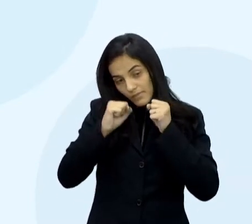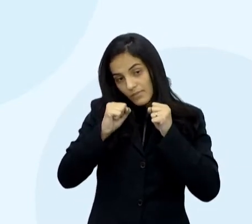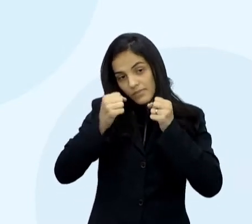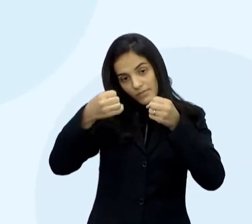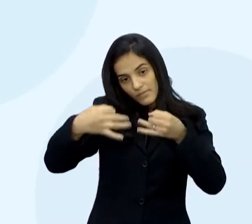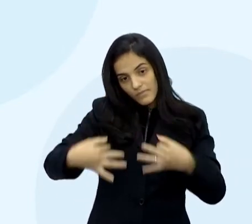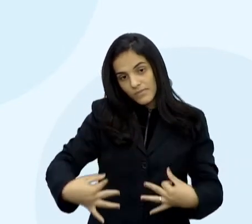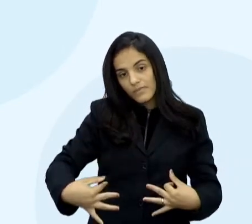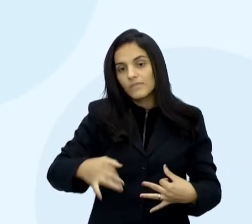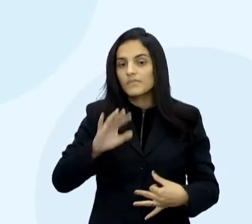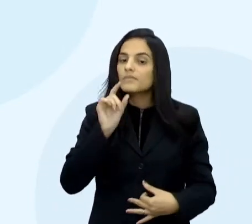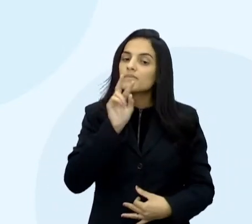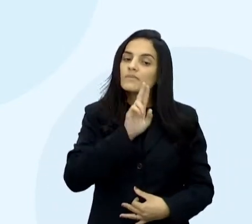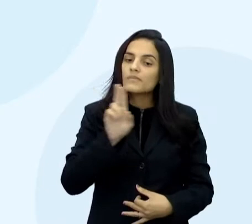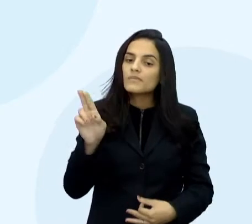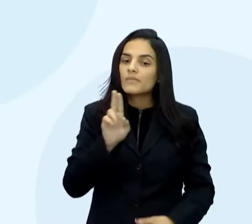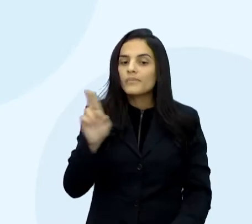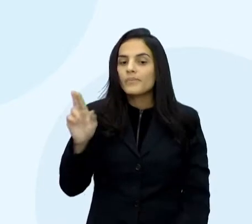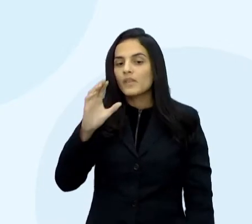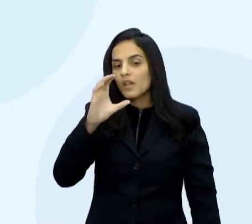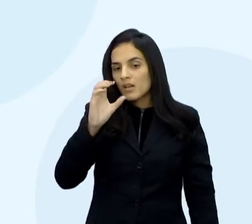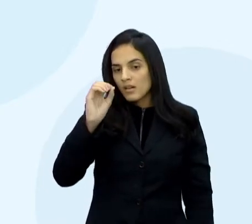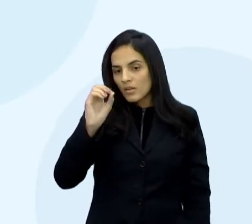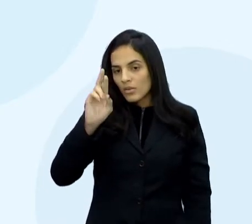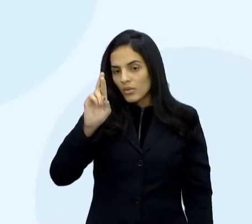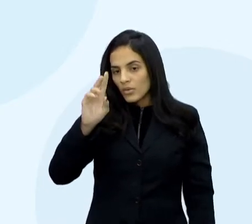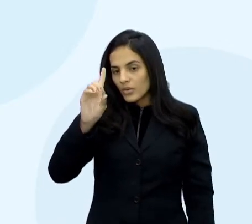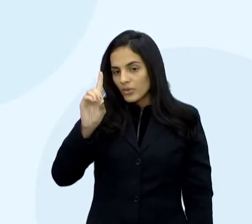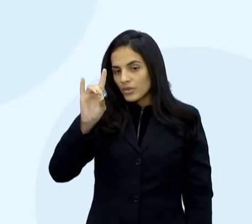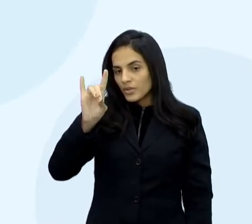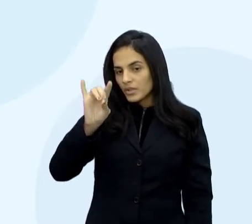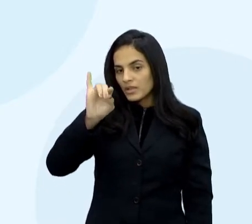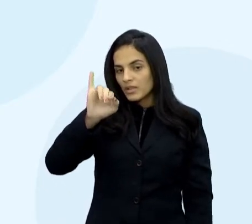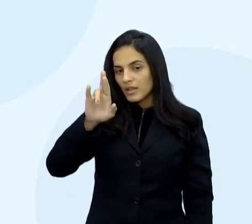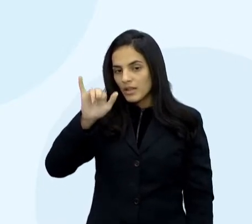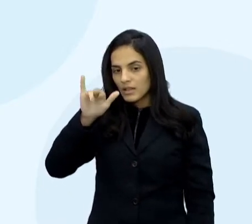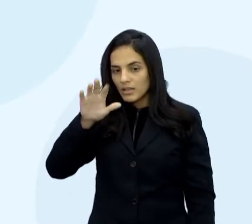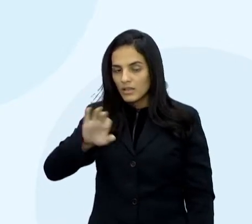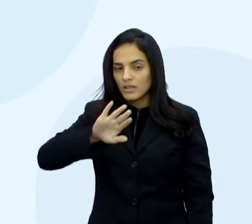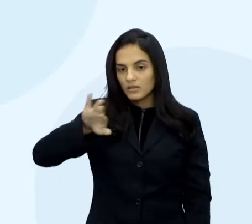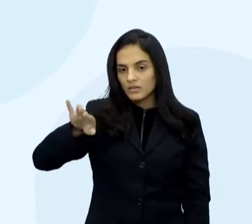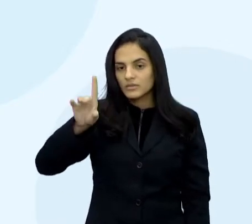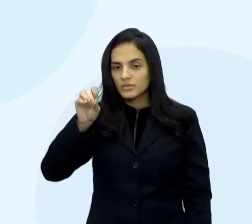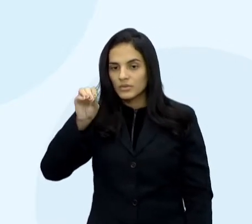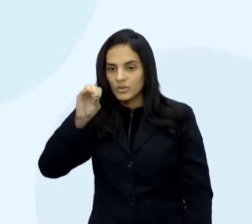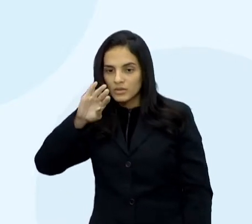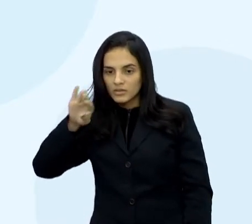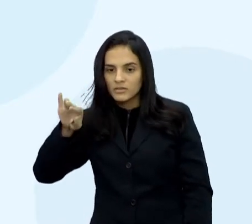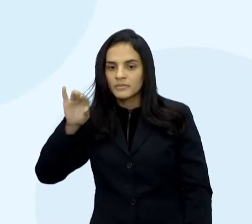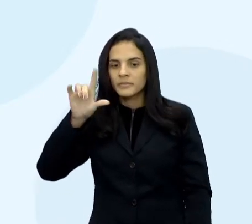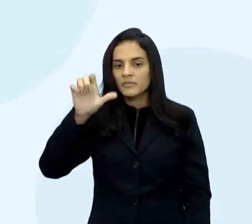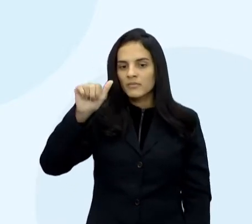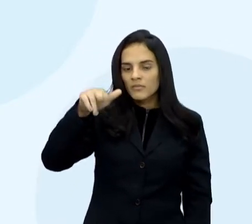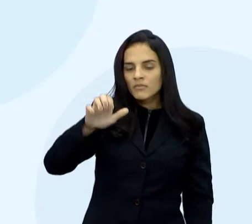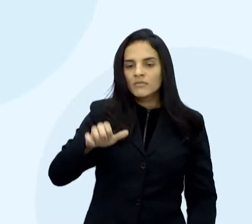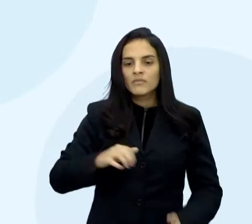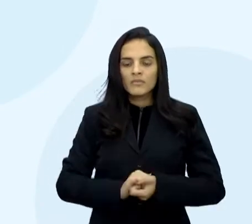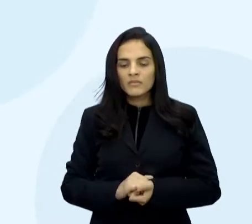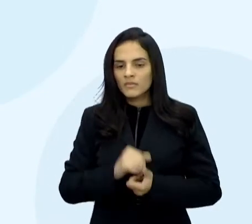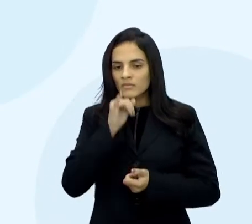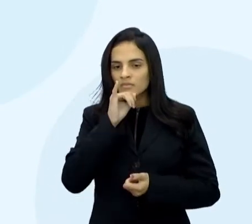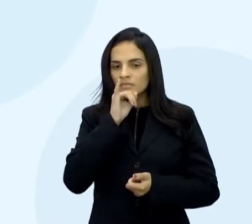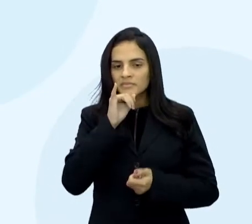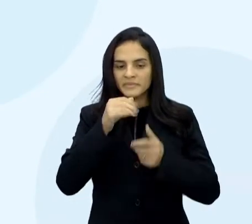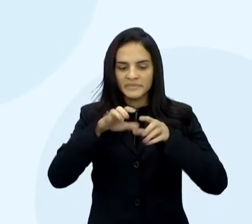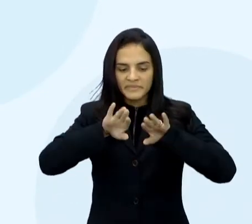a Cordilheira dos Andes, na América do Sul, que serve como fronteira natural entre o Chile e a